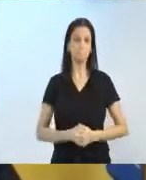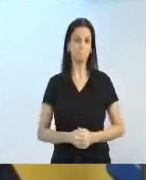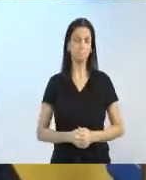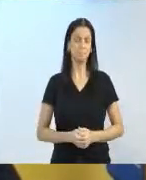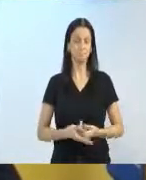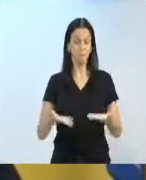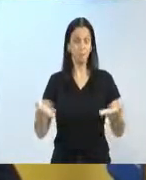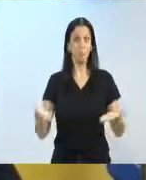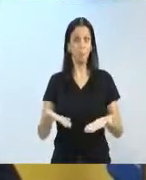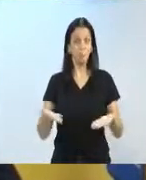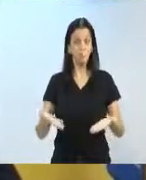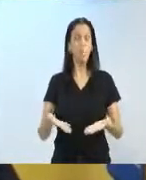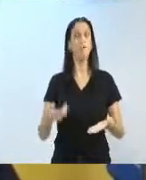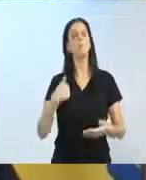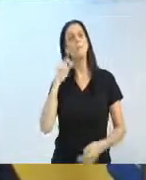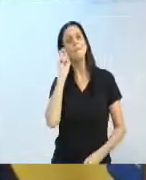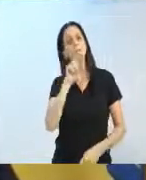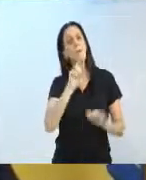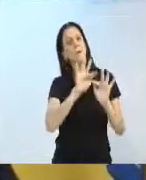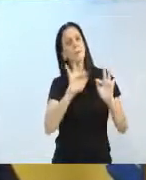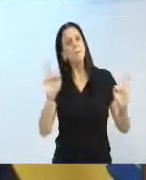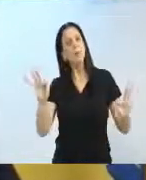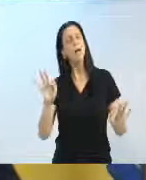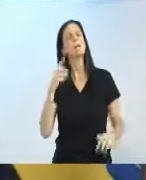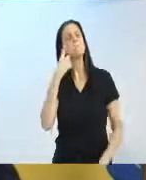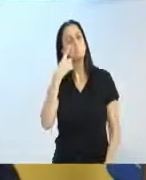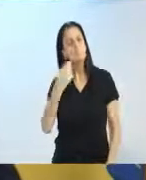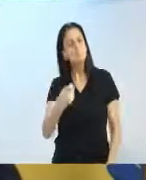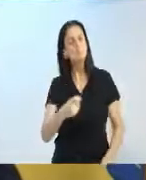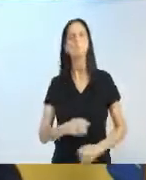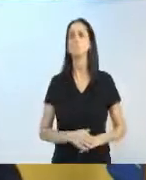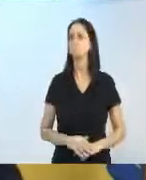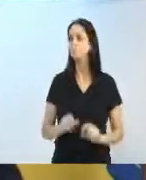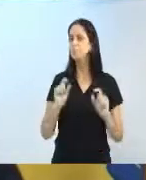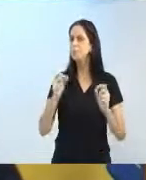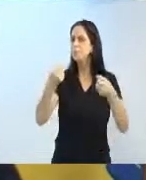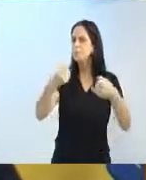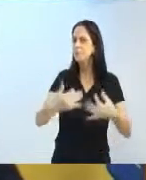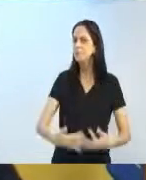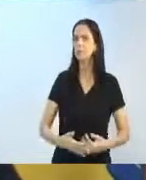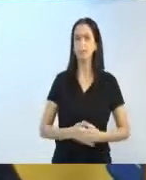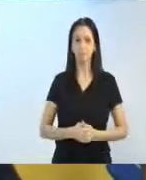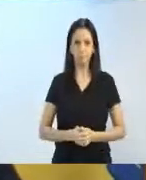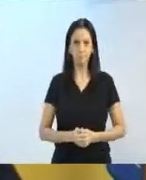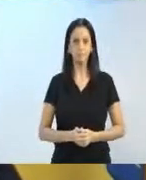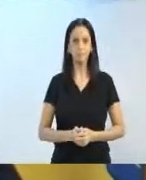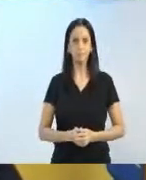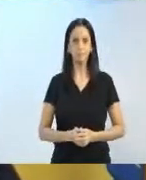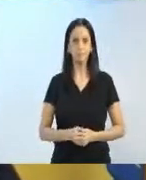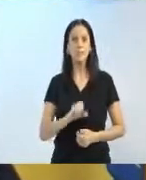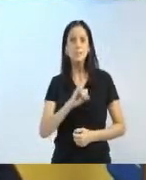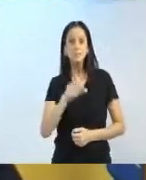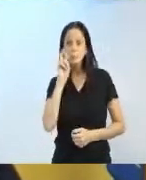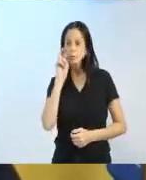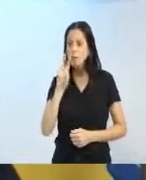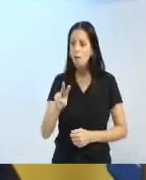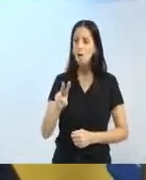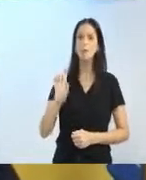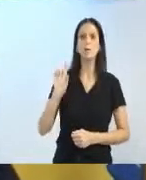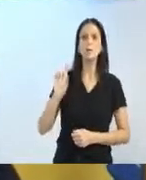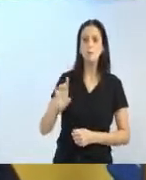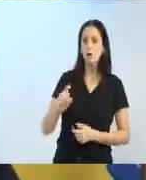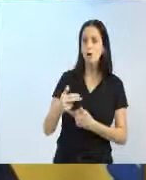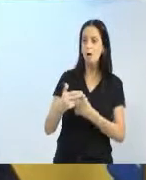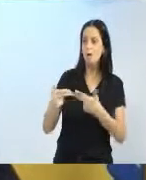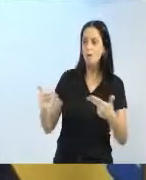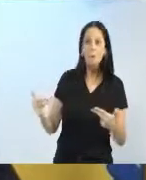Hoje eu li uma frase muito interessante. Diz assim, se você só vê cisnes brancos, não significa que